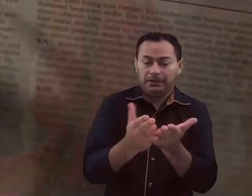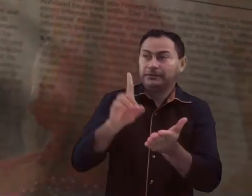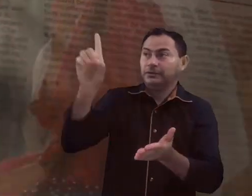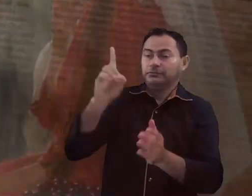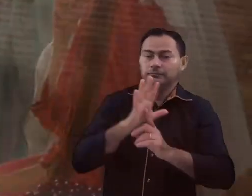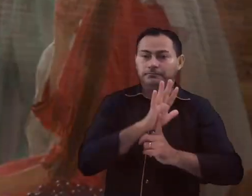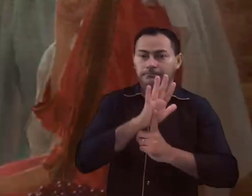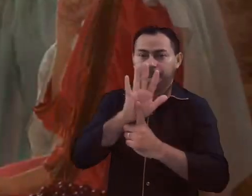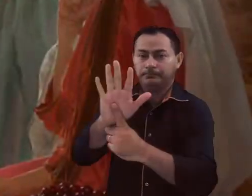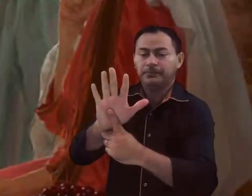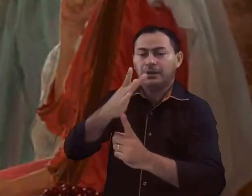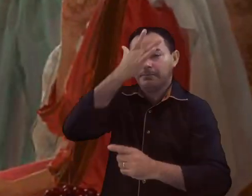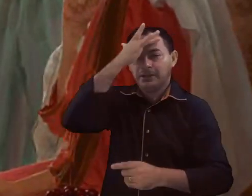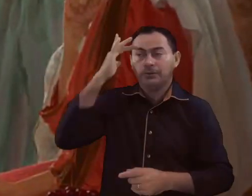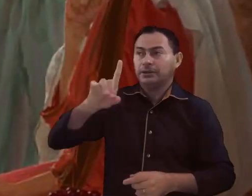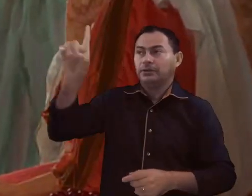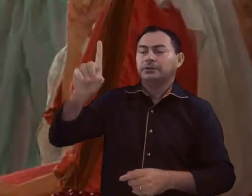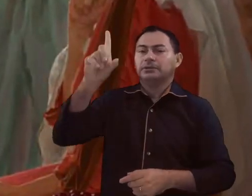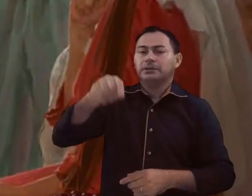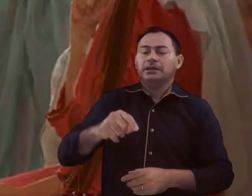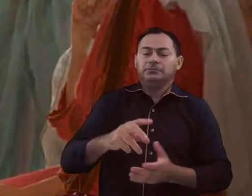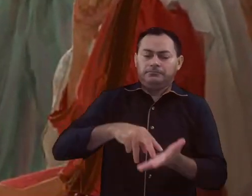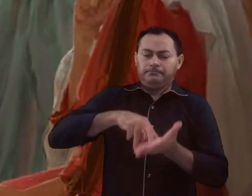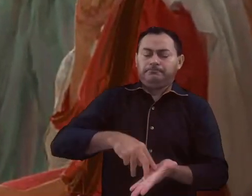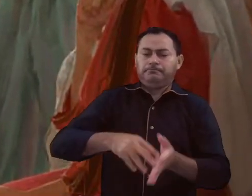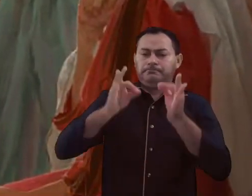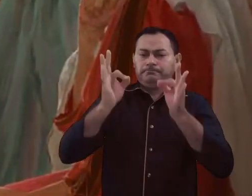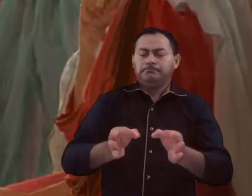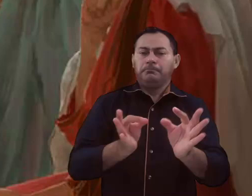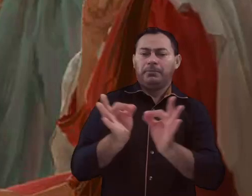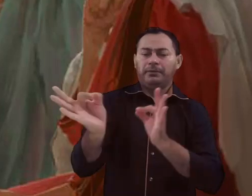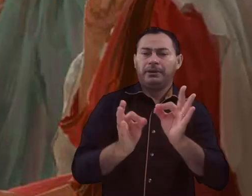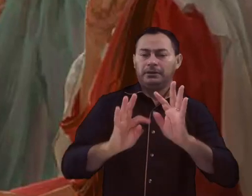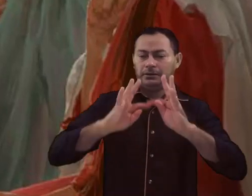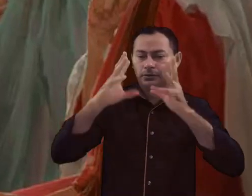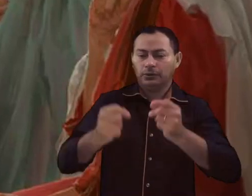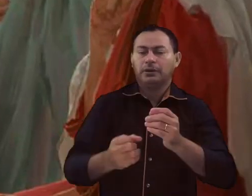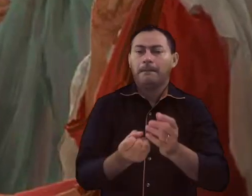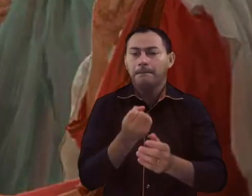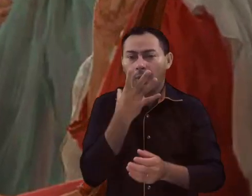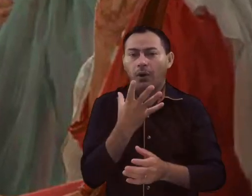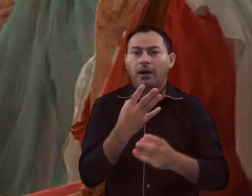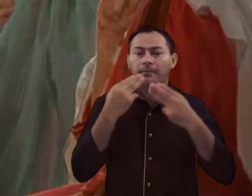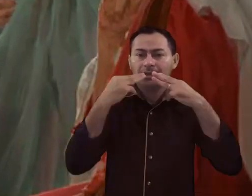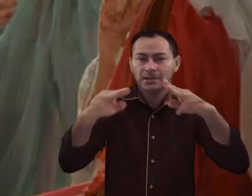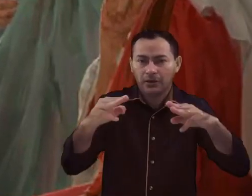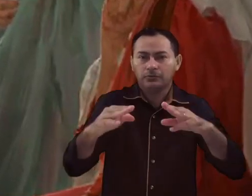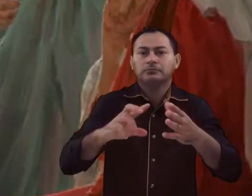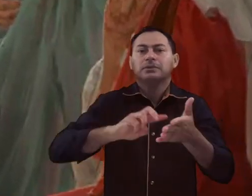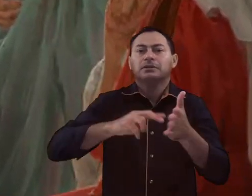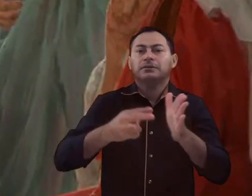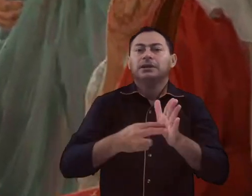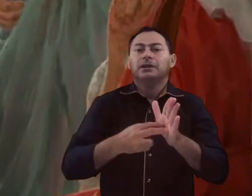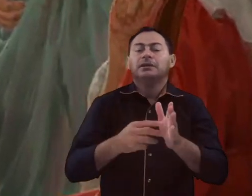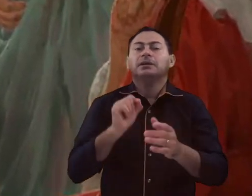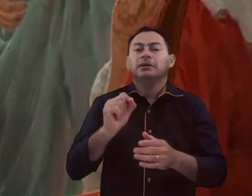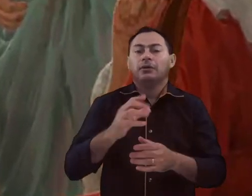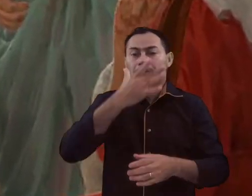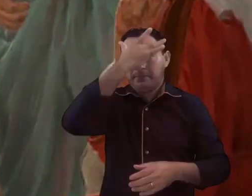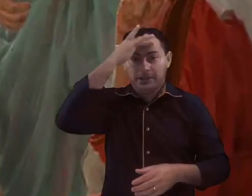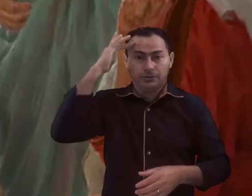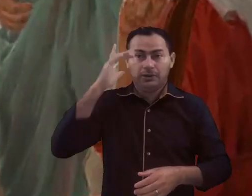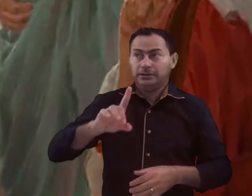de Deus foi revelada para que o homem de Deus seja apto e plenamente preparado para toda boa obra. Quer dizer, para